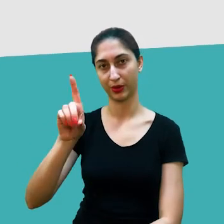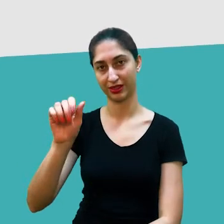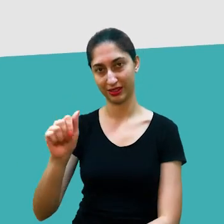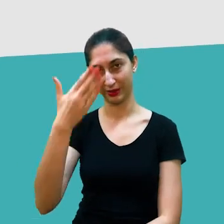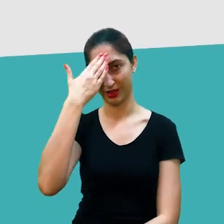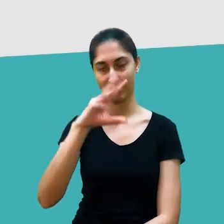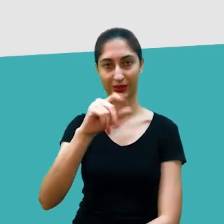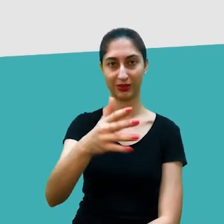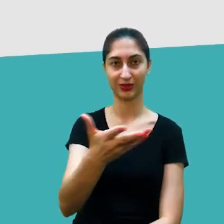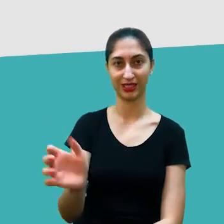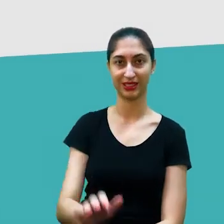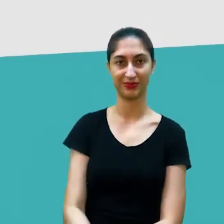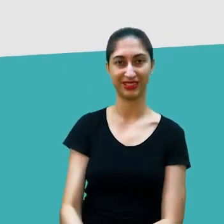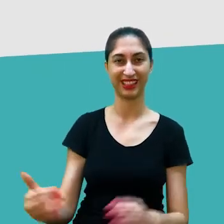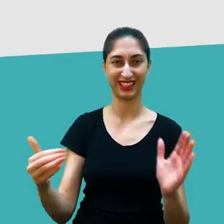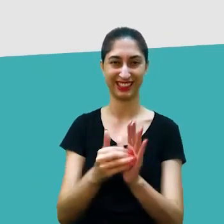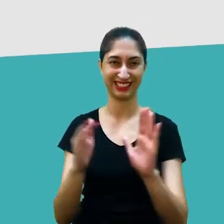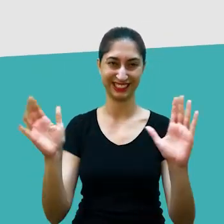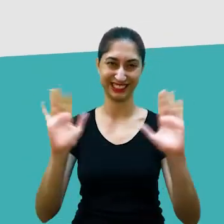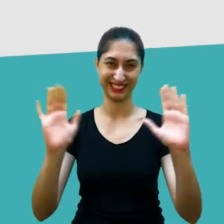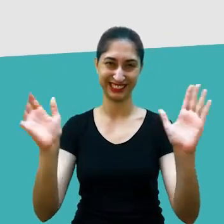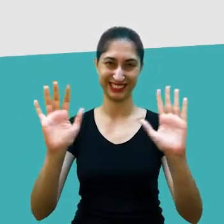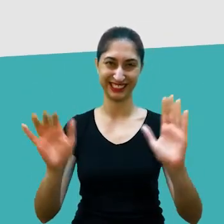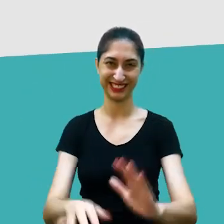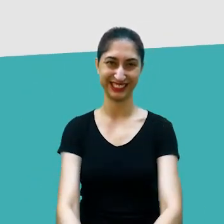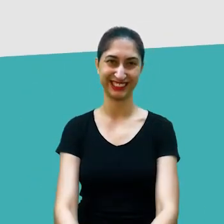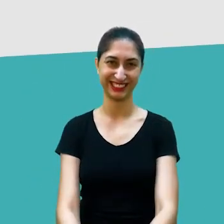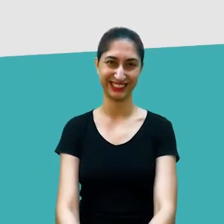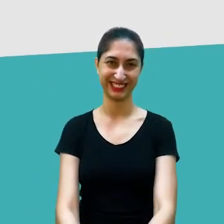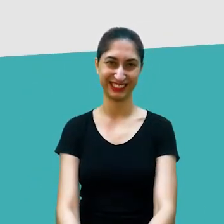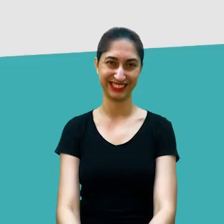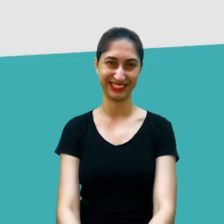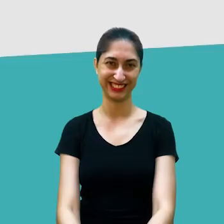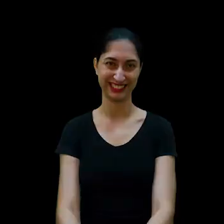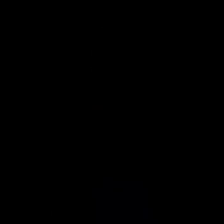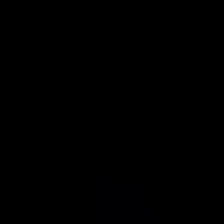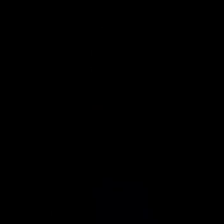obrigado a todos e até a próxima. Obrigado.